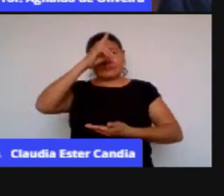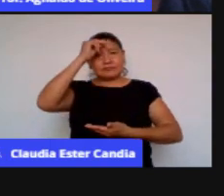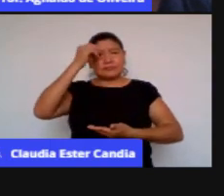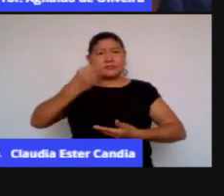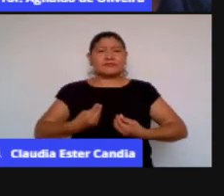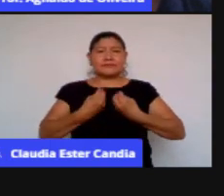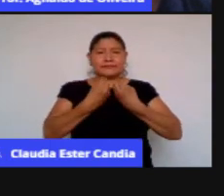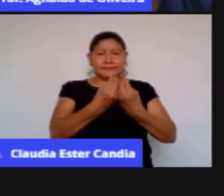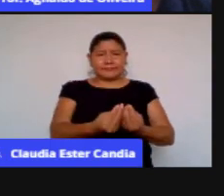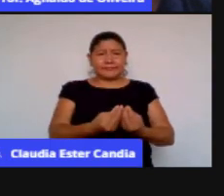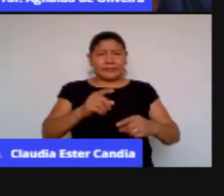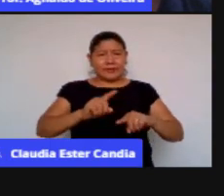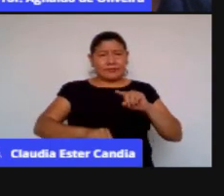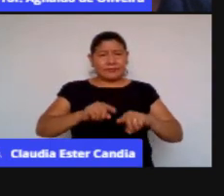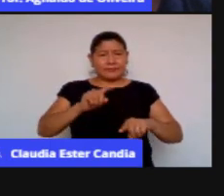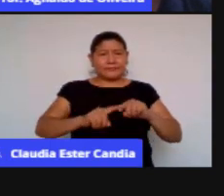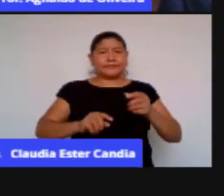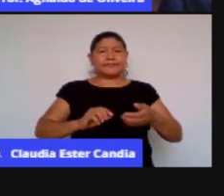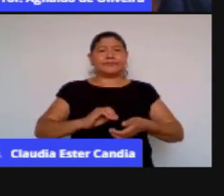gentileza.